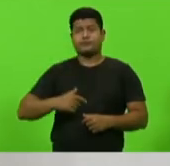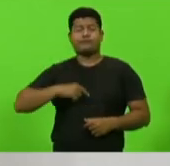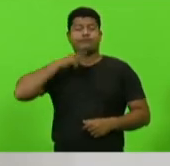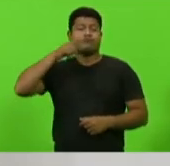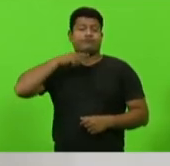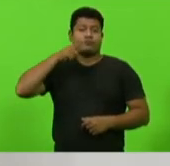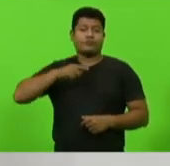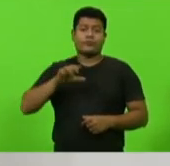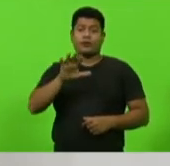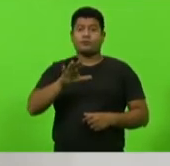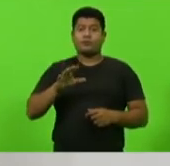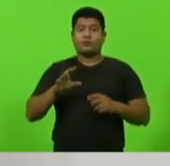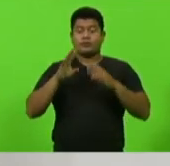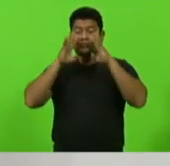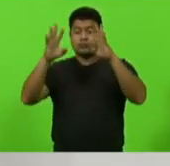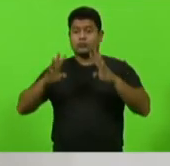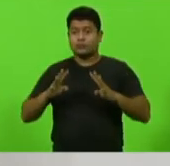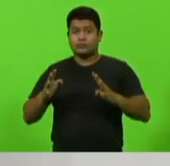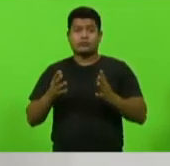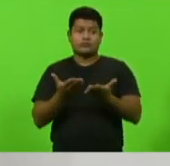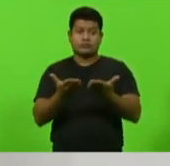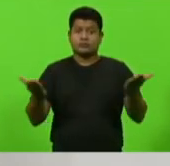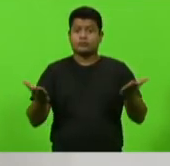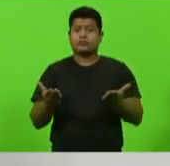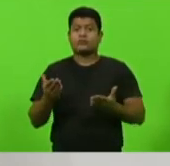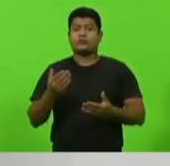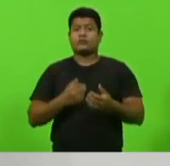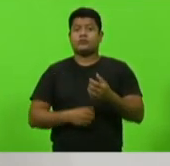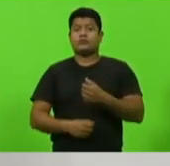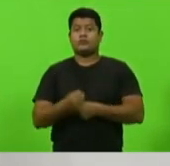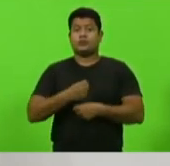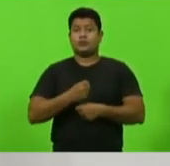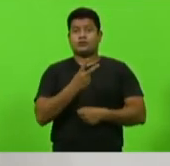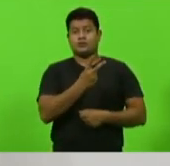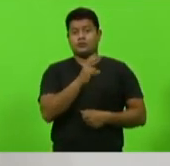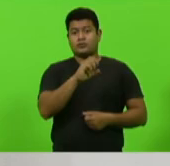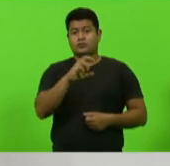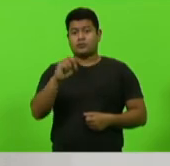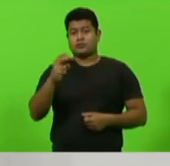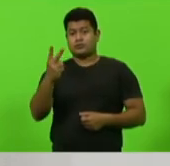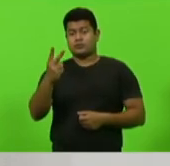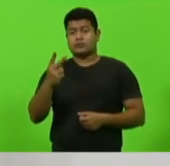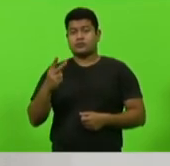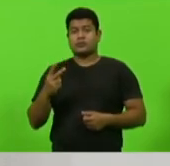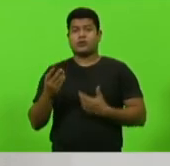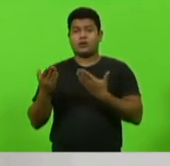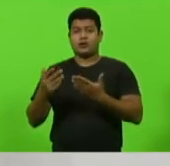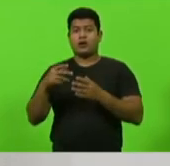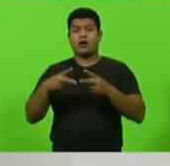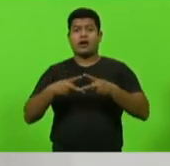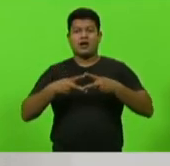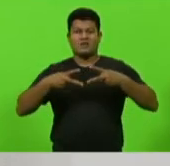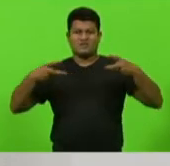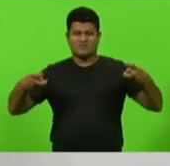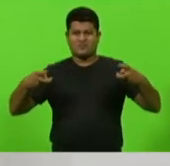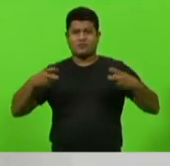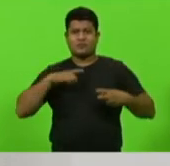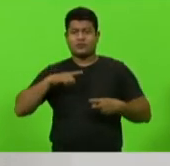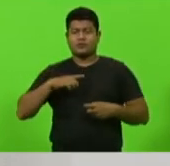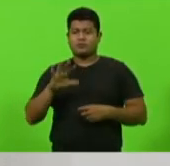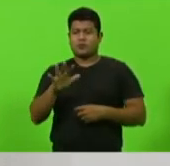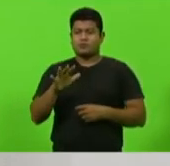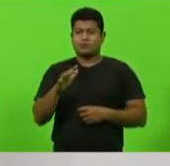mas para chamar a consciência. Em 2002, a Petrobras era avaliada em 18